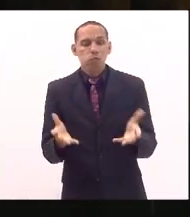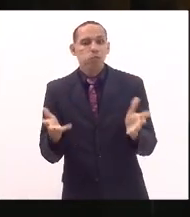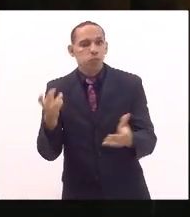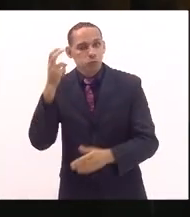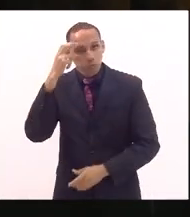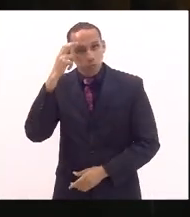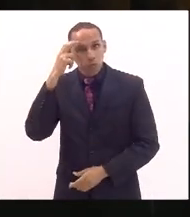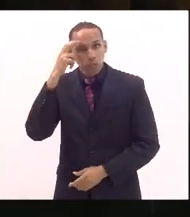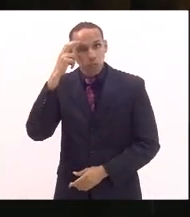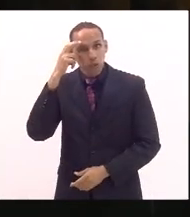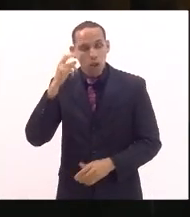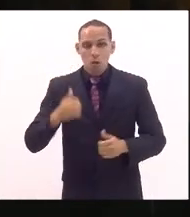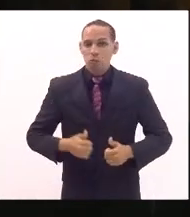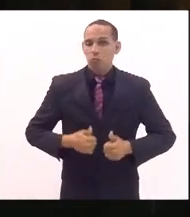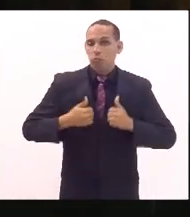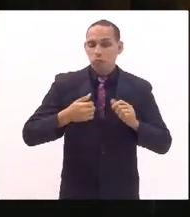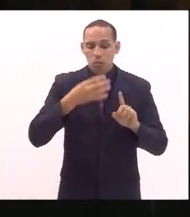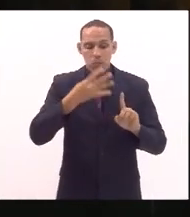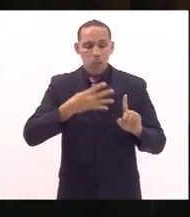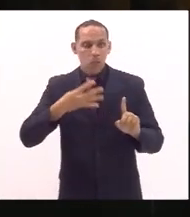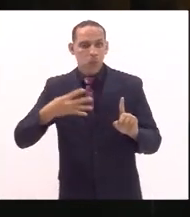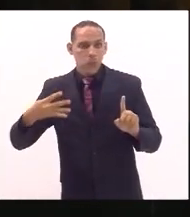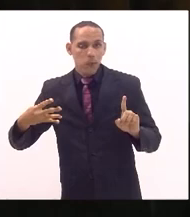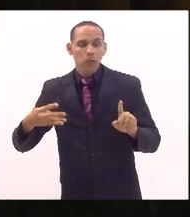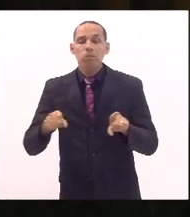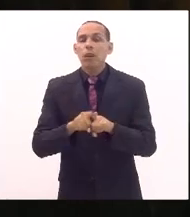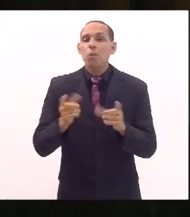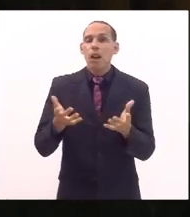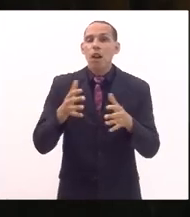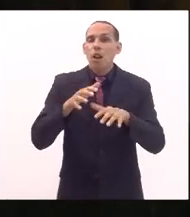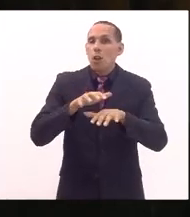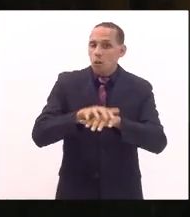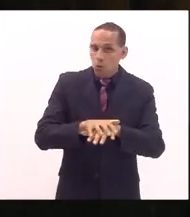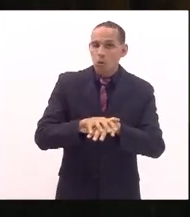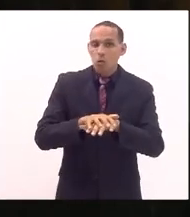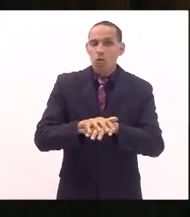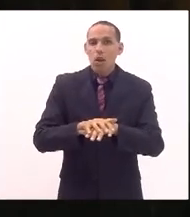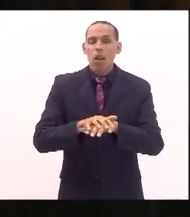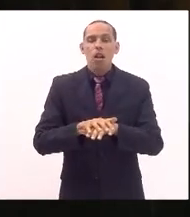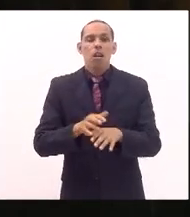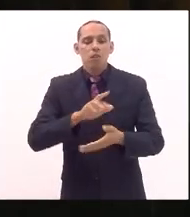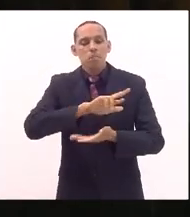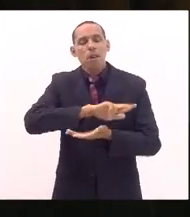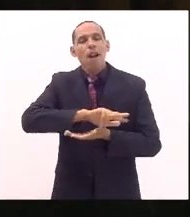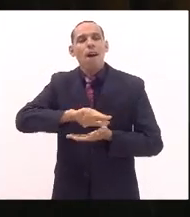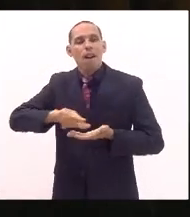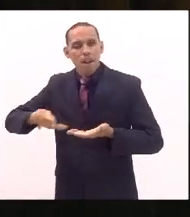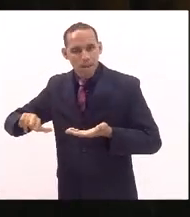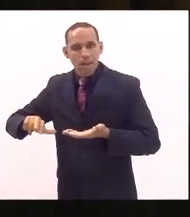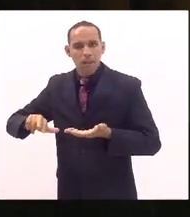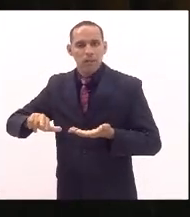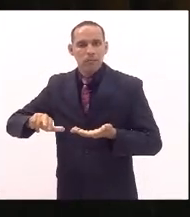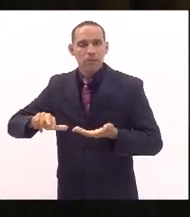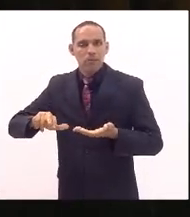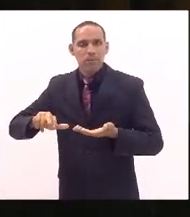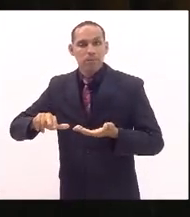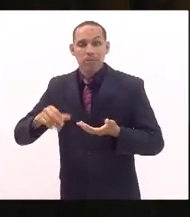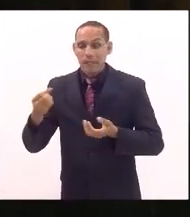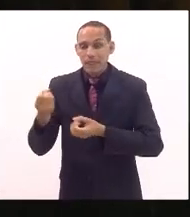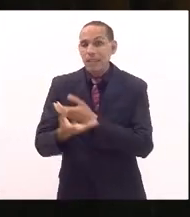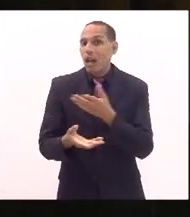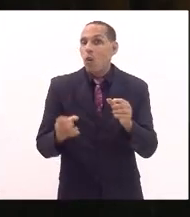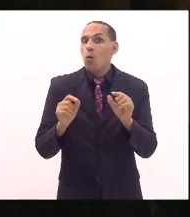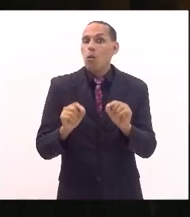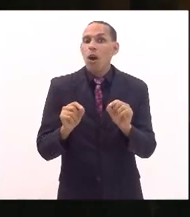do orgulho LGBT II EA inclusão social da diversidade disponibilizando